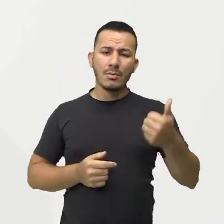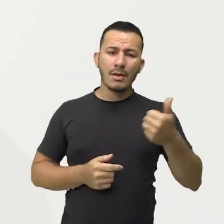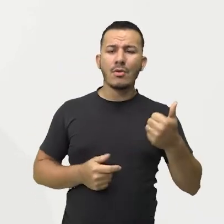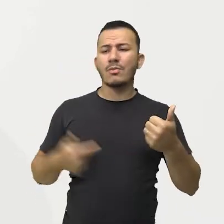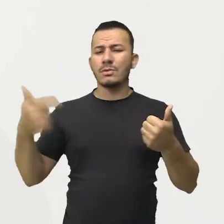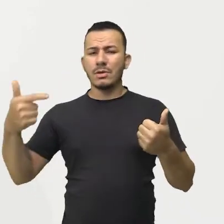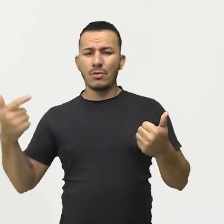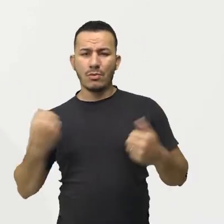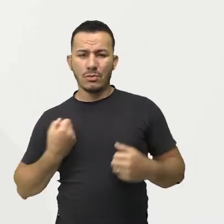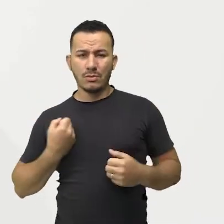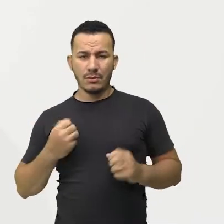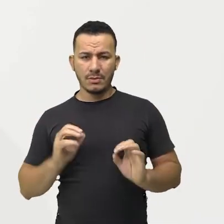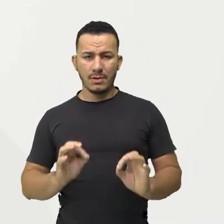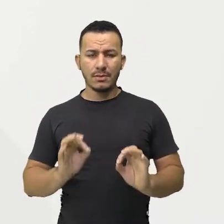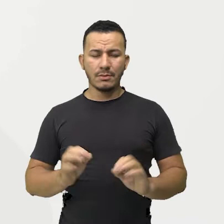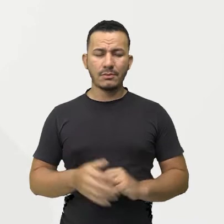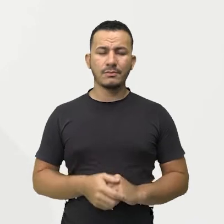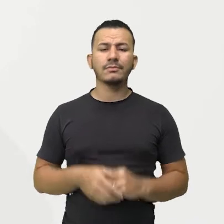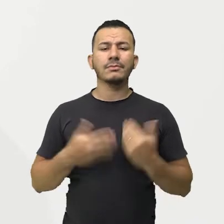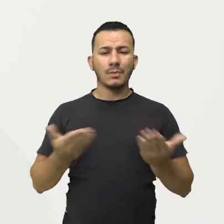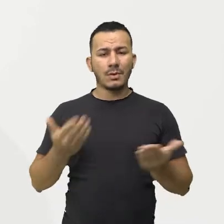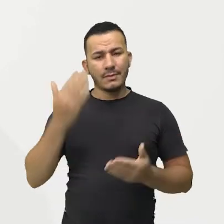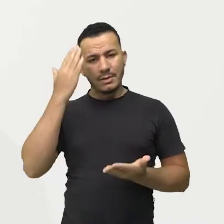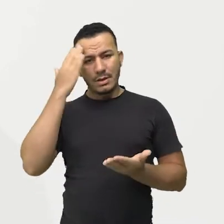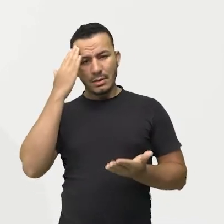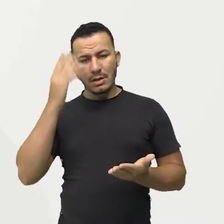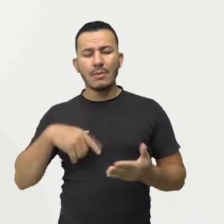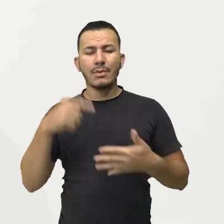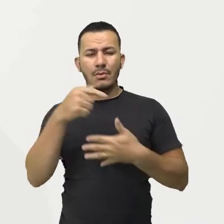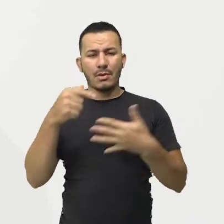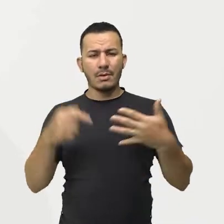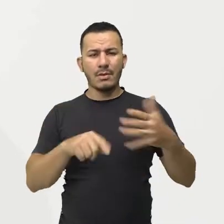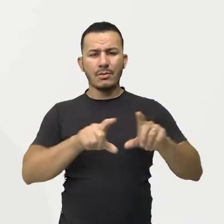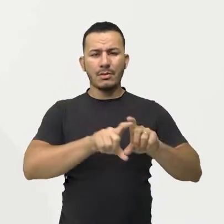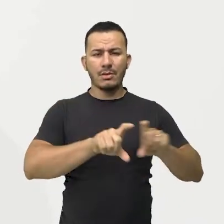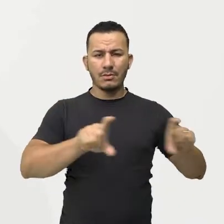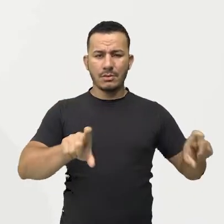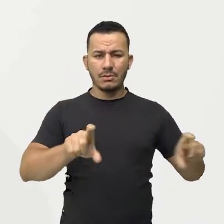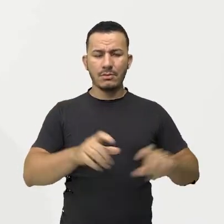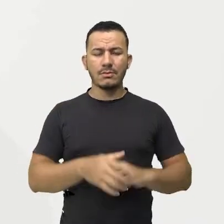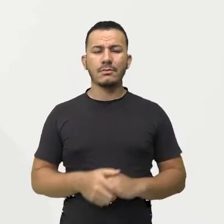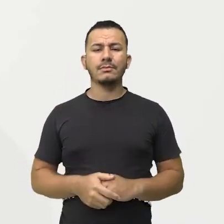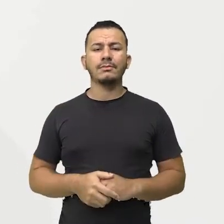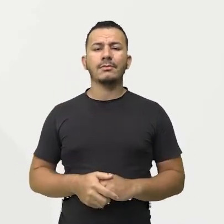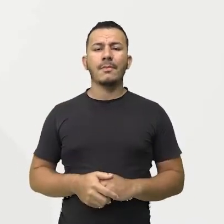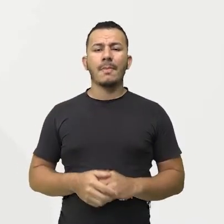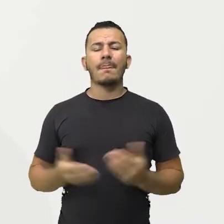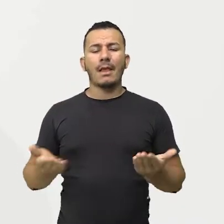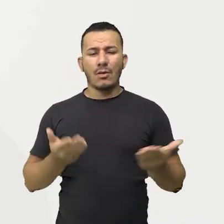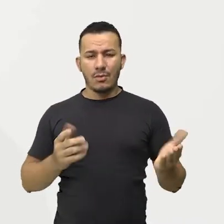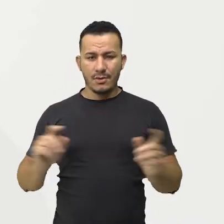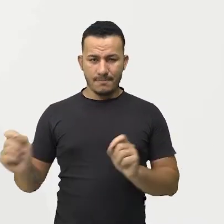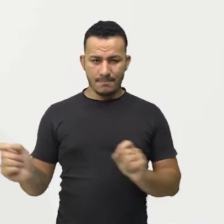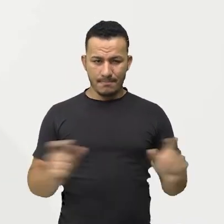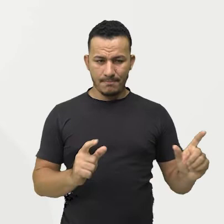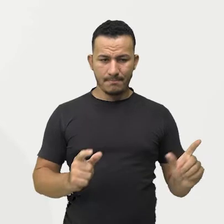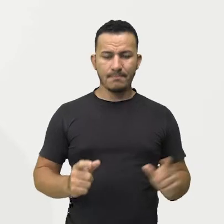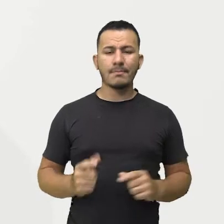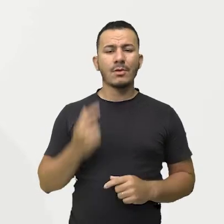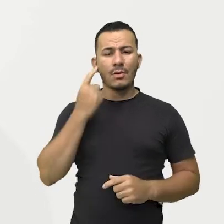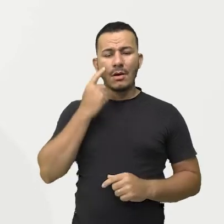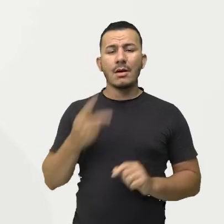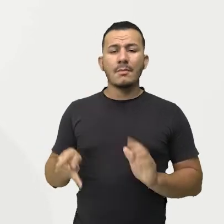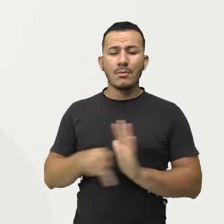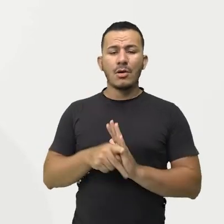membro. Beleza? Definimos, então, os elementos da equação. Vamos agora à parte, né, uma das partes mais